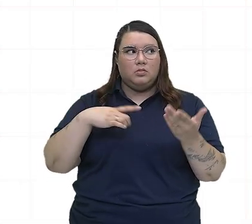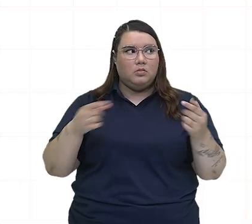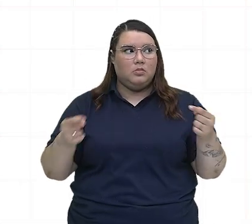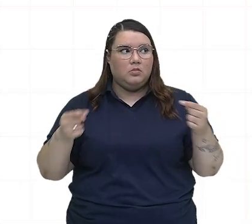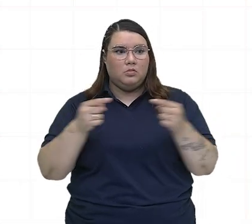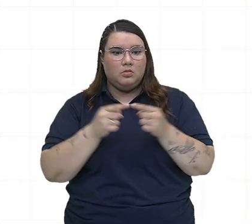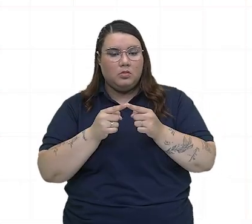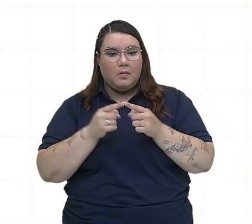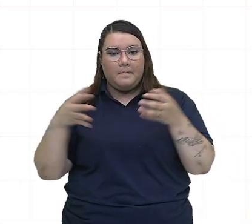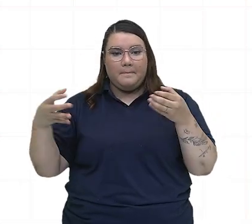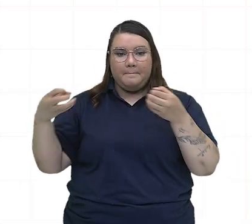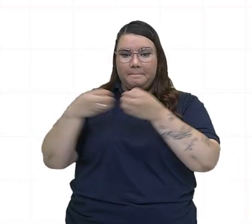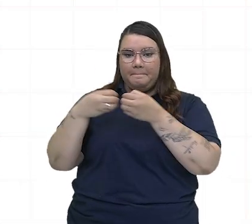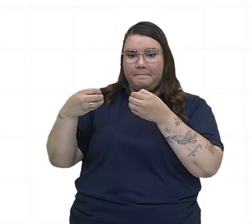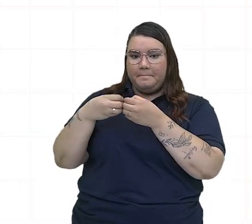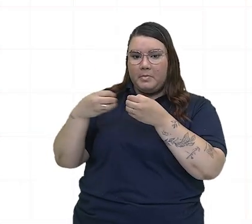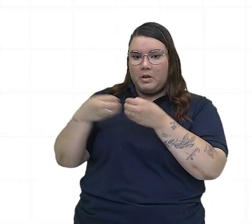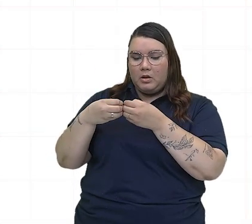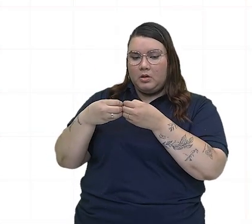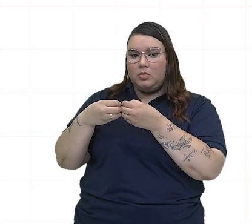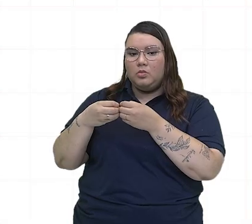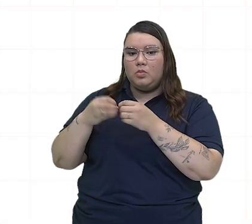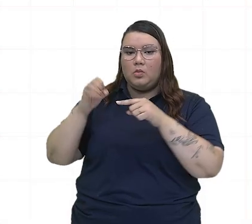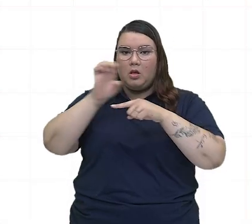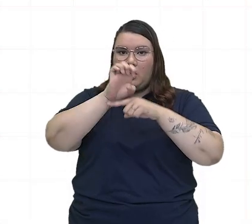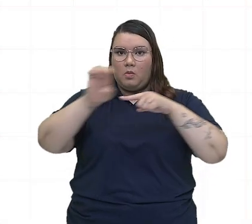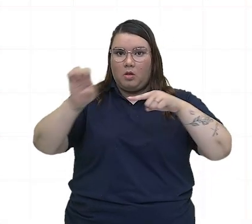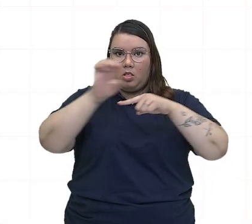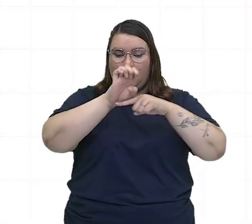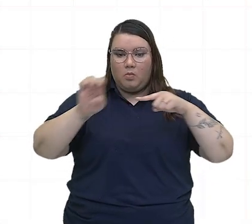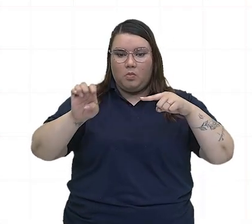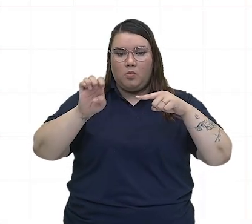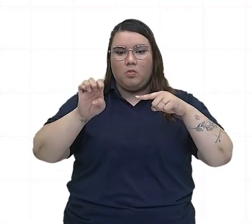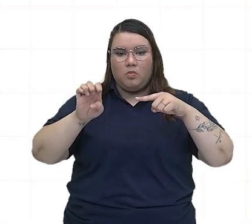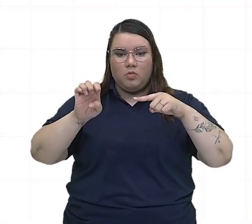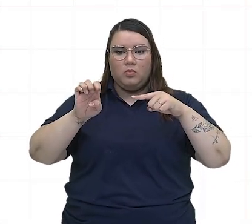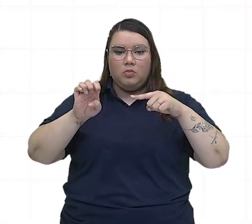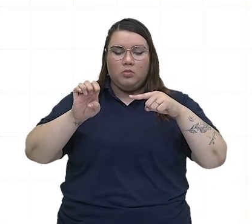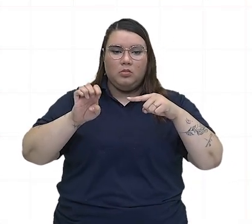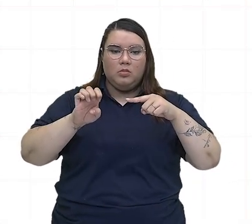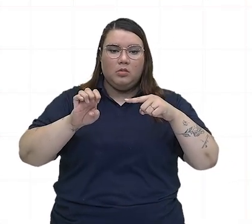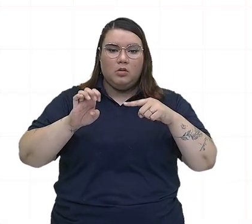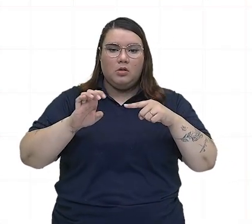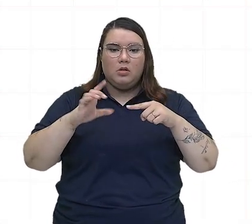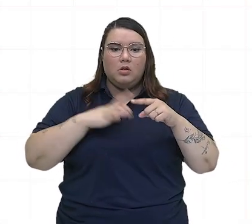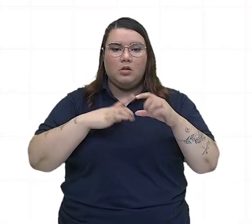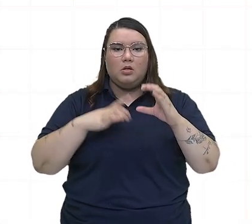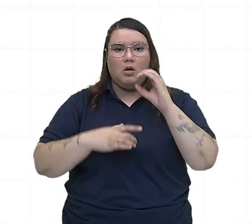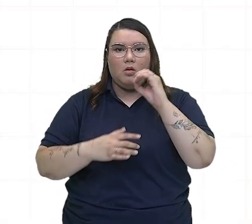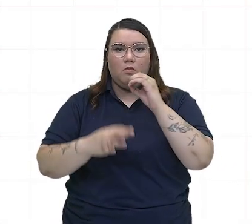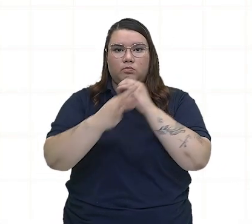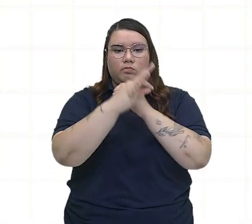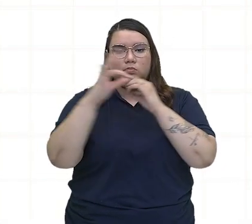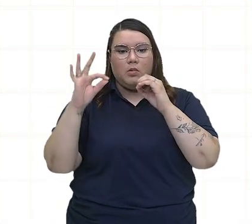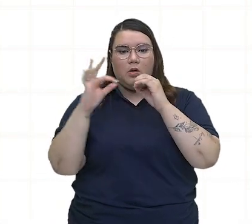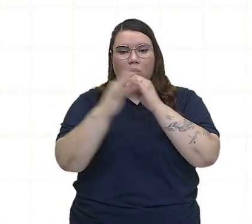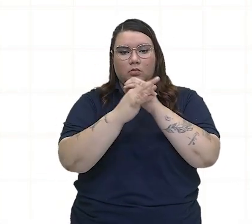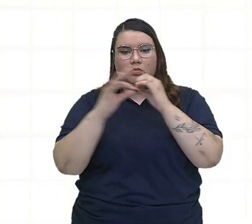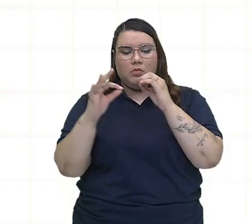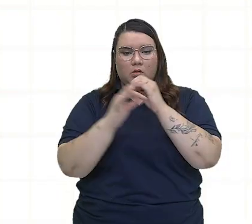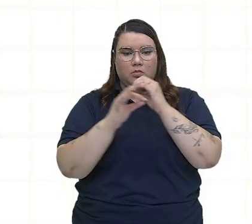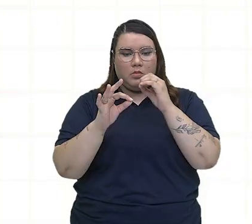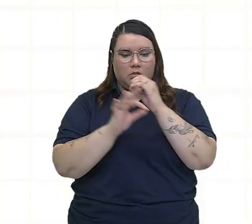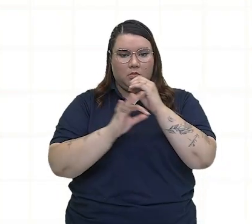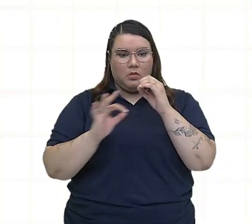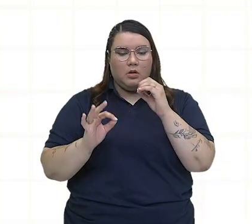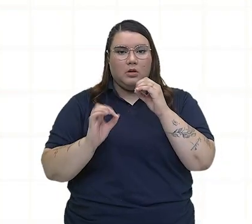de estarmos mais próximos à linha do Equador, ou seja, quanto mais a latitude é zero,